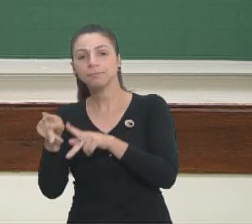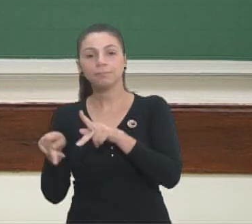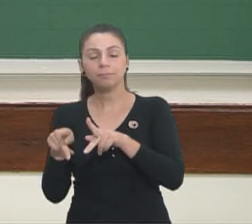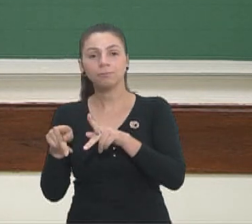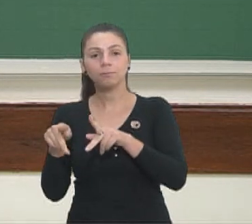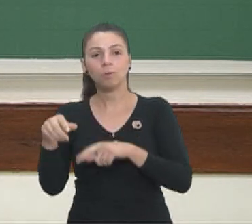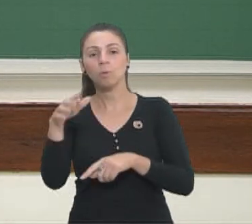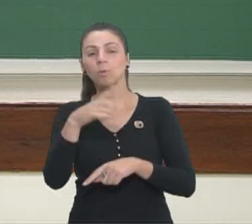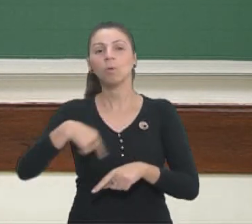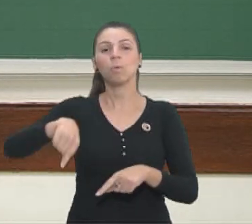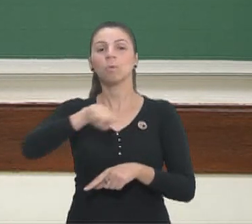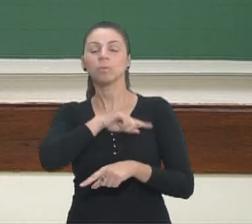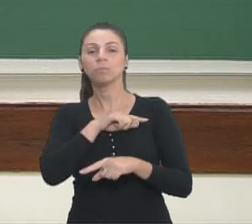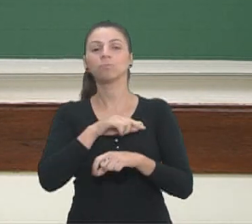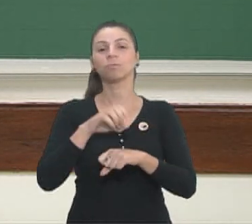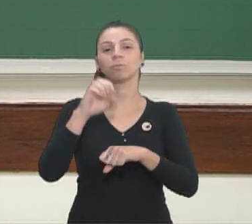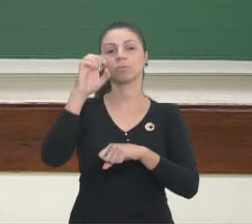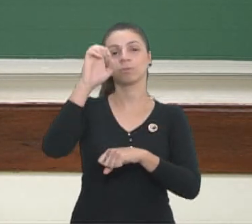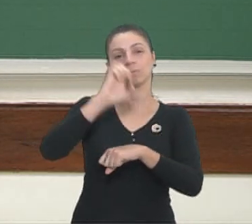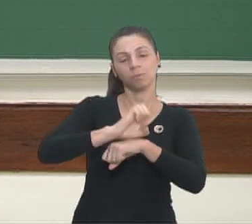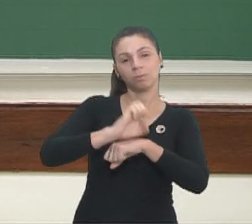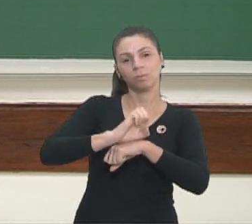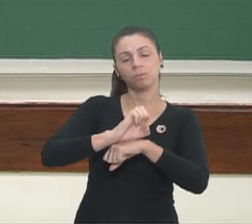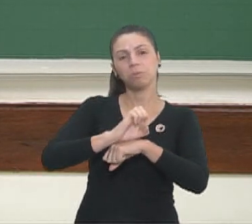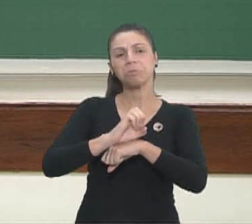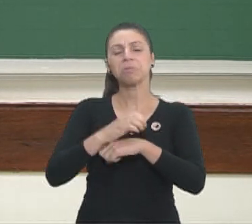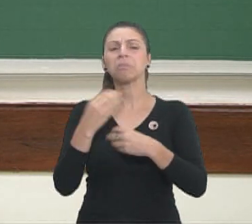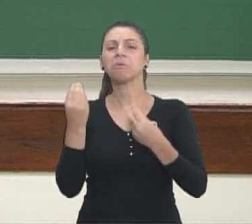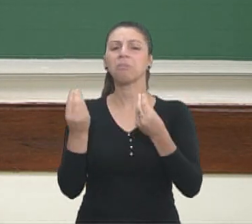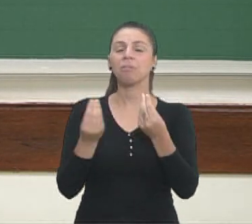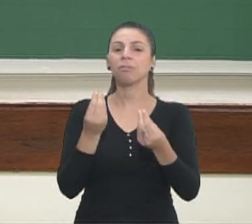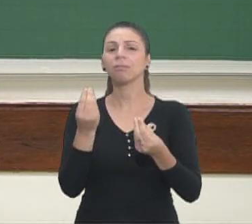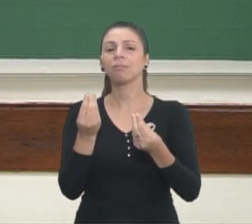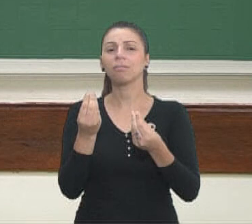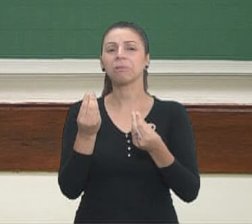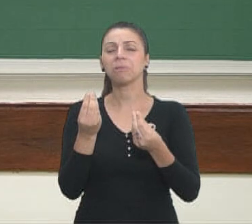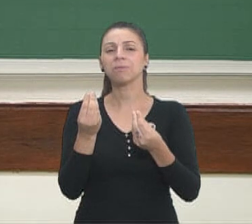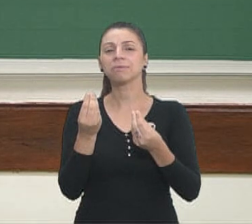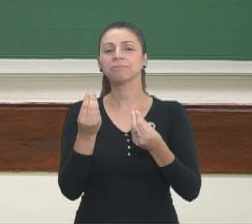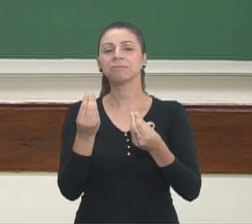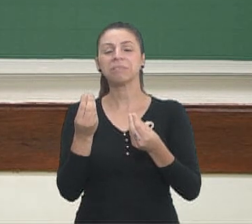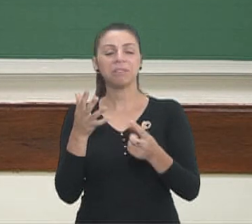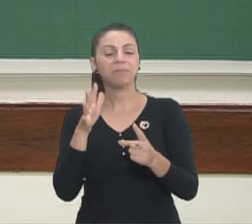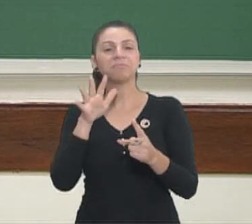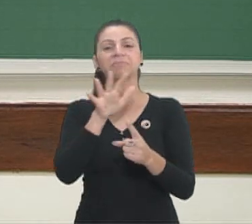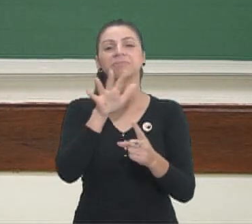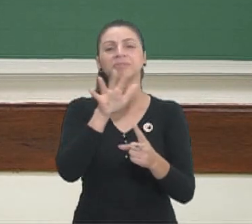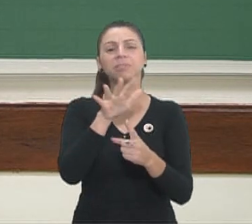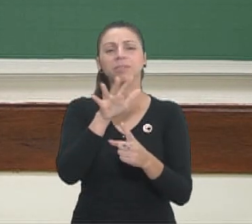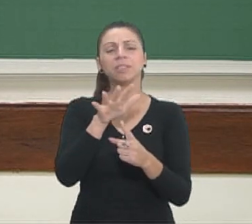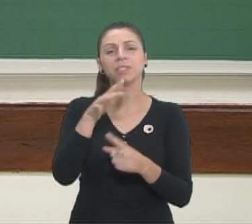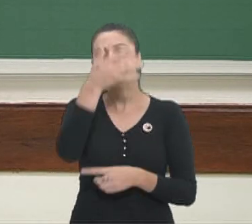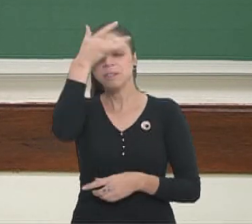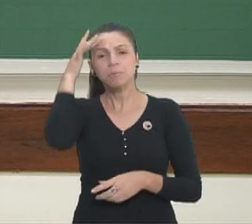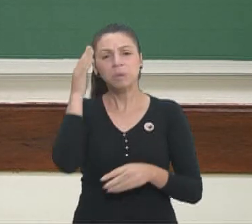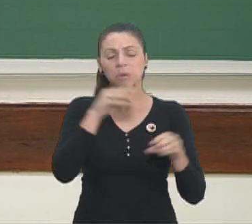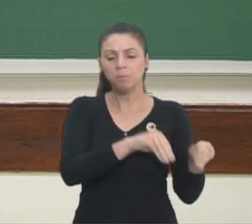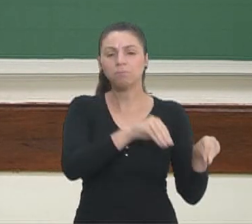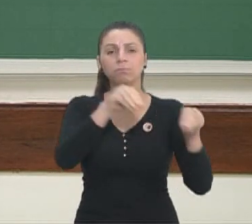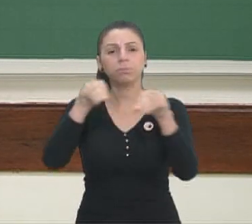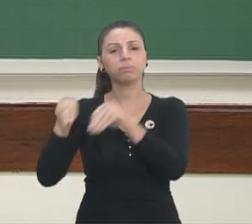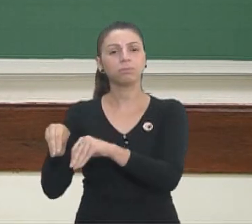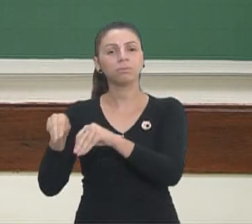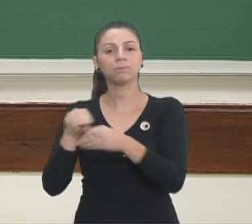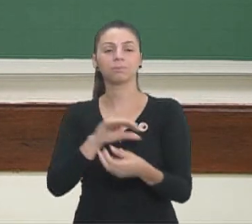nosso estado e os movimentos, o que motiva as pessoas a saírem dos seus locais. Vamos lá?